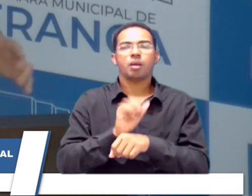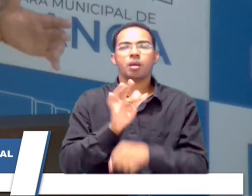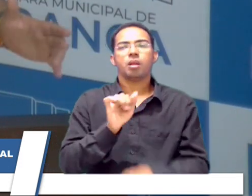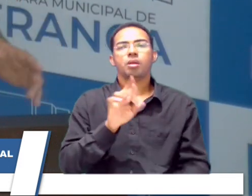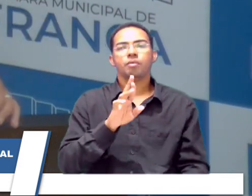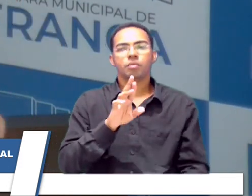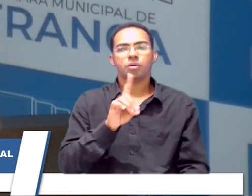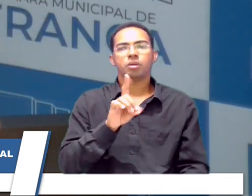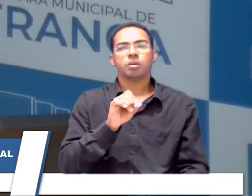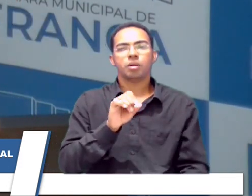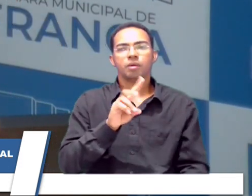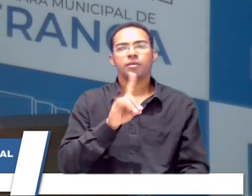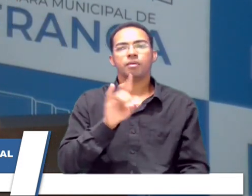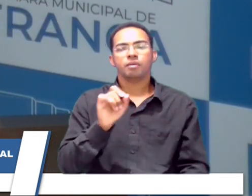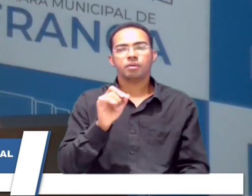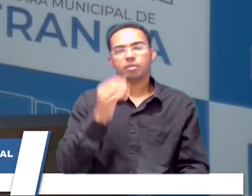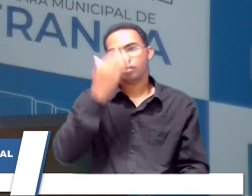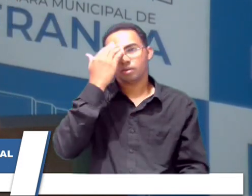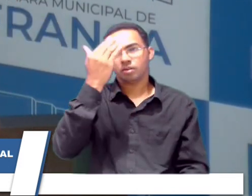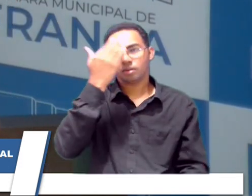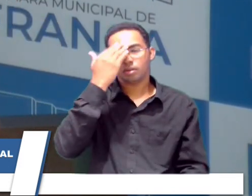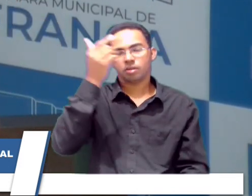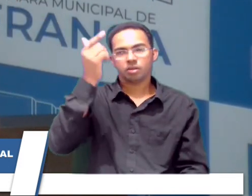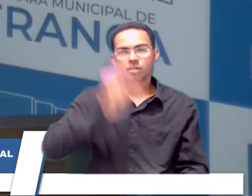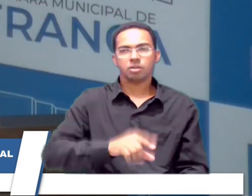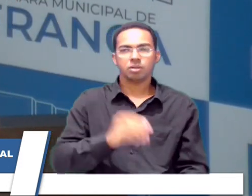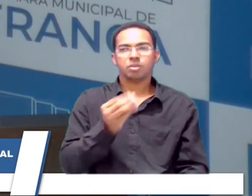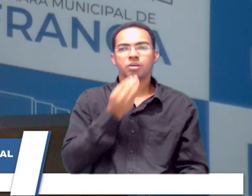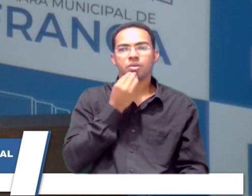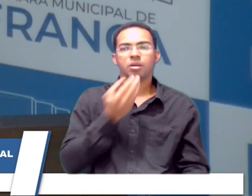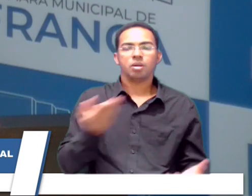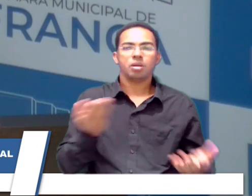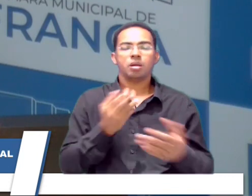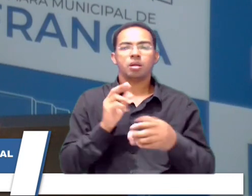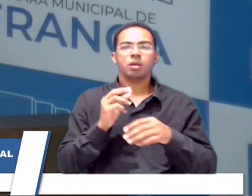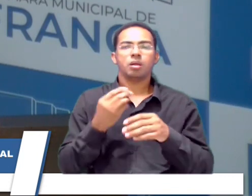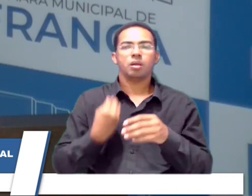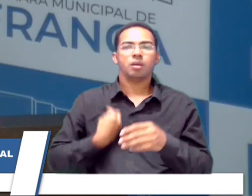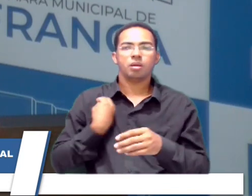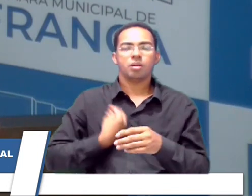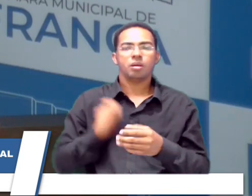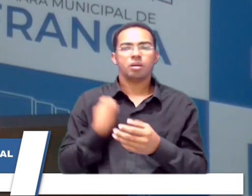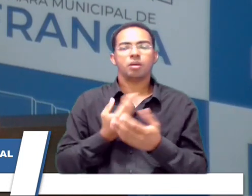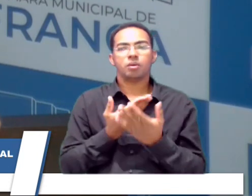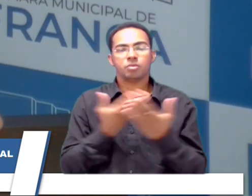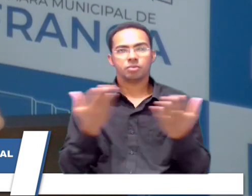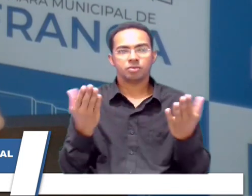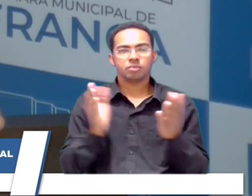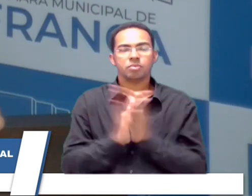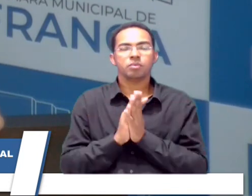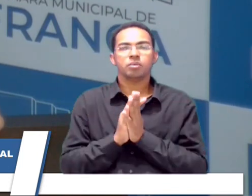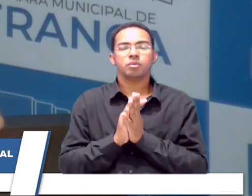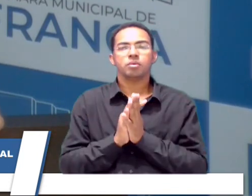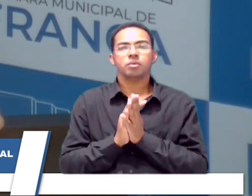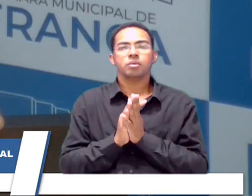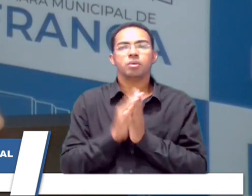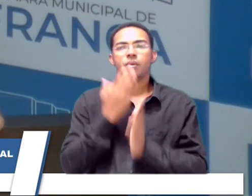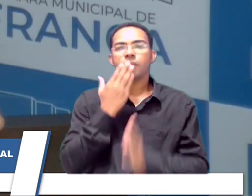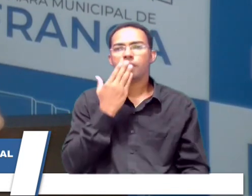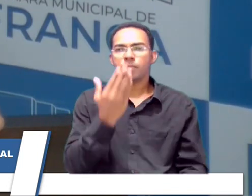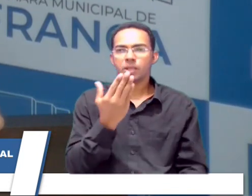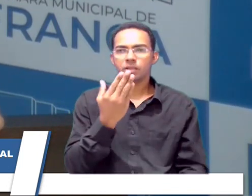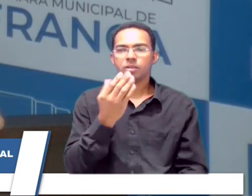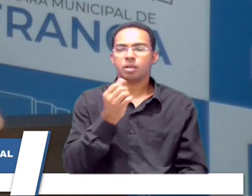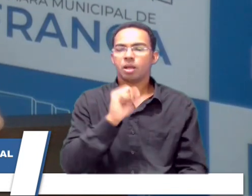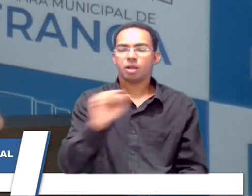queria agradecer mais uma vez a oportunidade de estar aqui presente com vocês. Queria deixar um pedido para a Defensoria